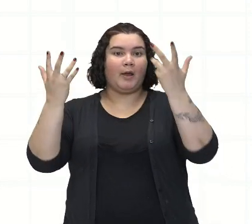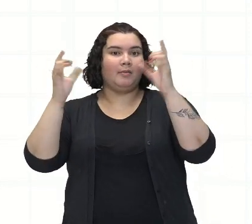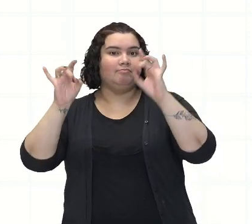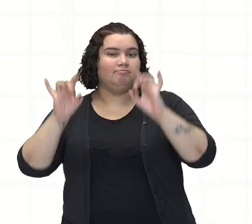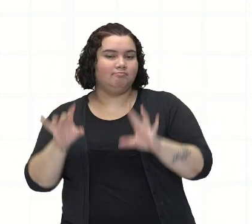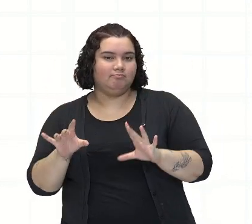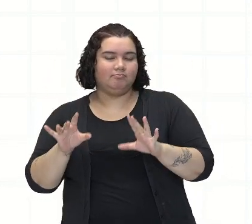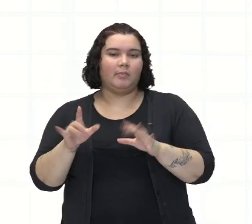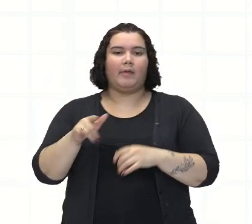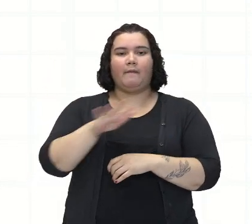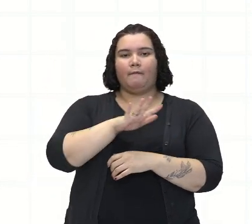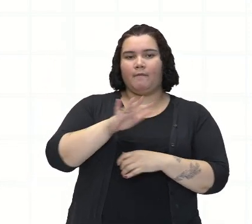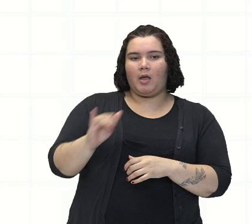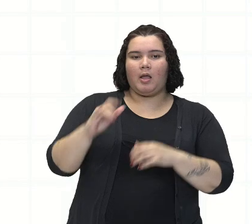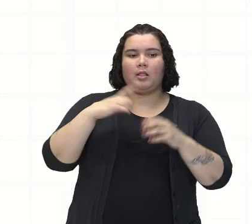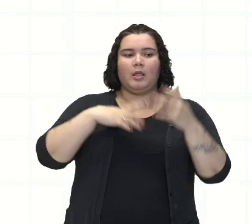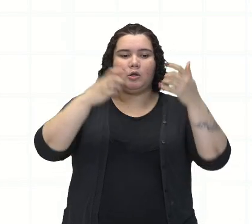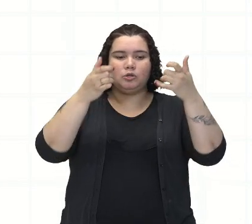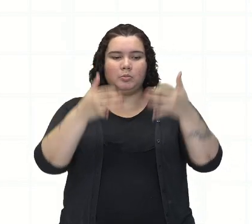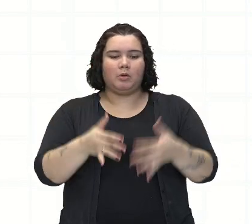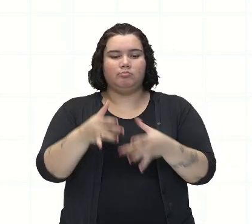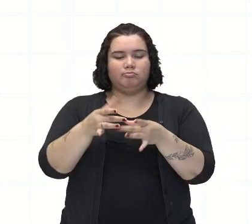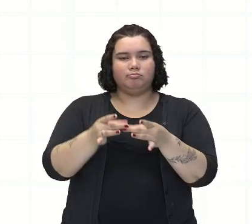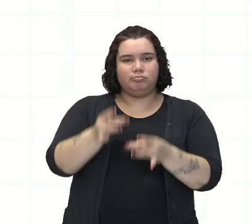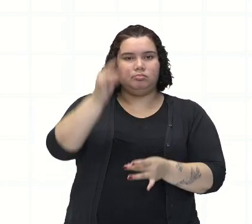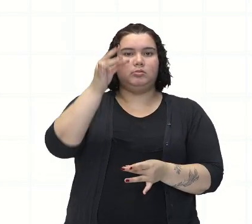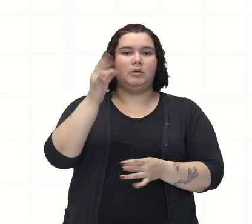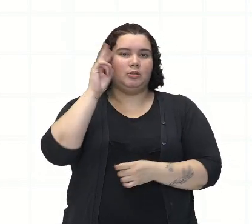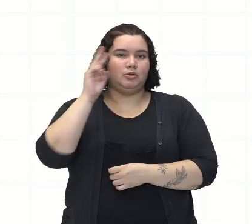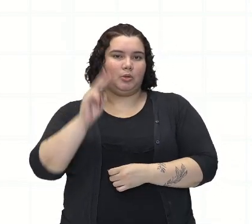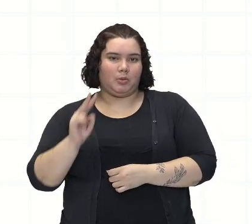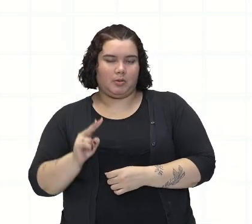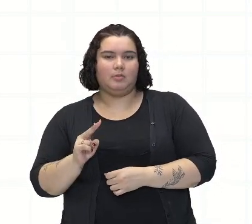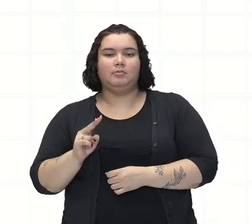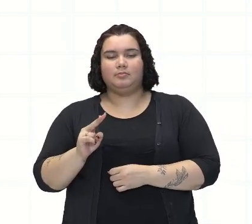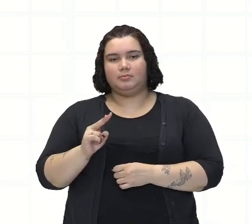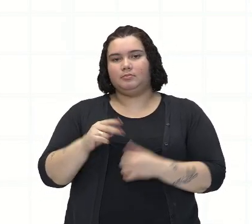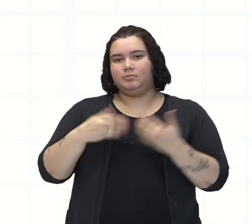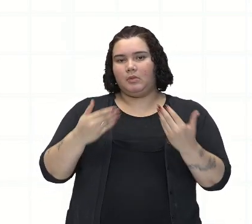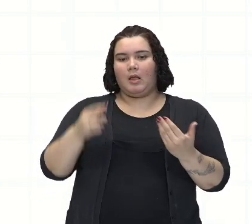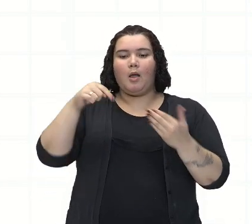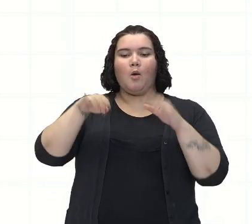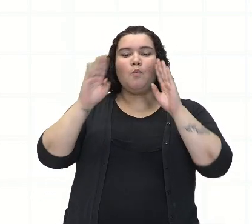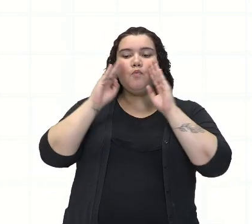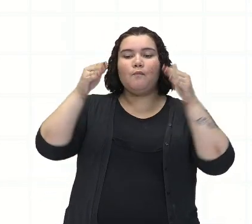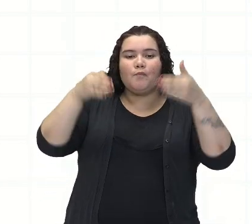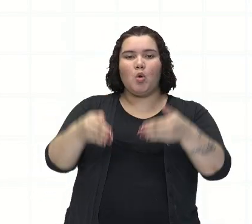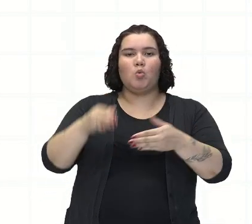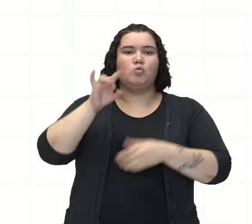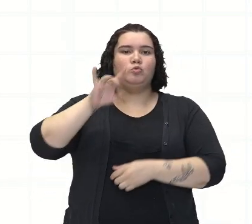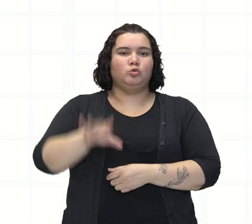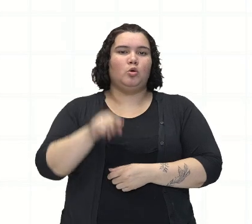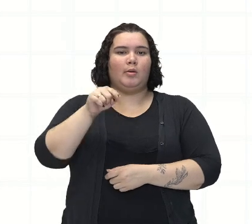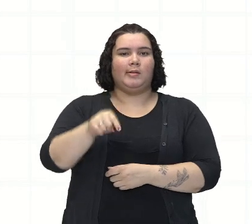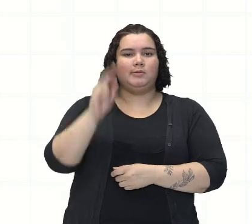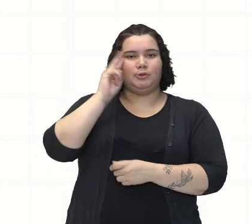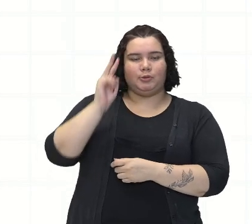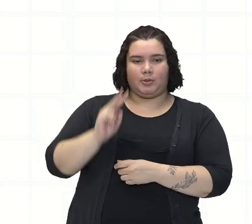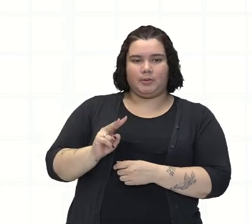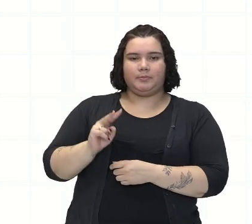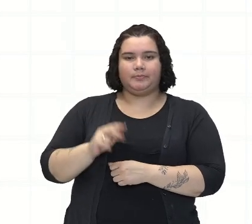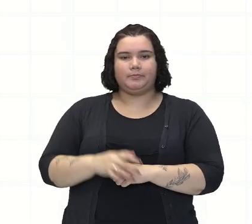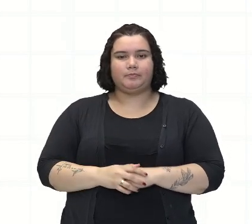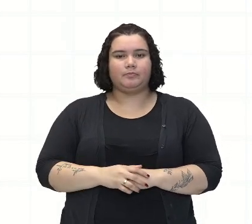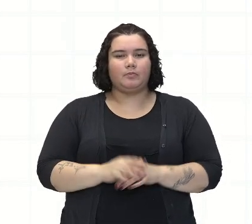ele vai dar o tom de toda a nossa narrativa. Vai ser basicamente sobre aquilo naquela narrativa curta. Os